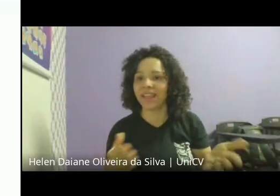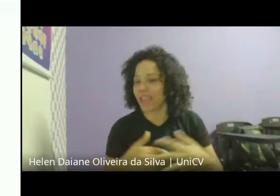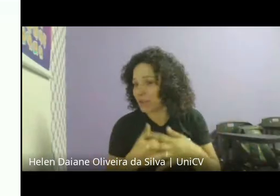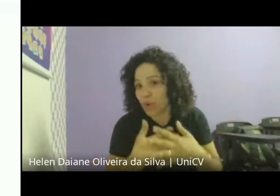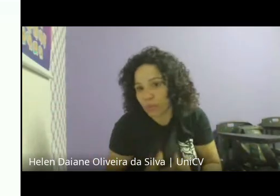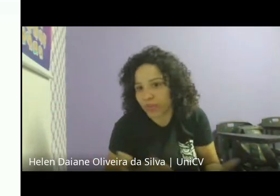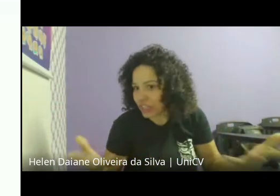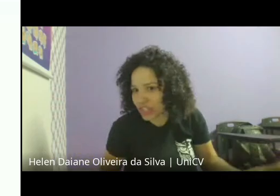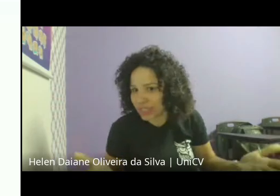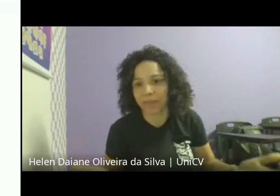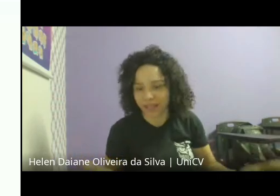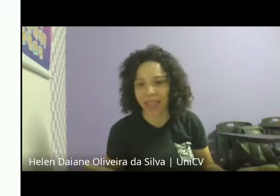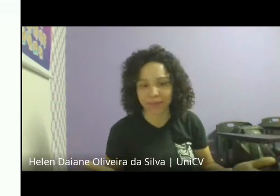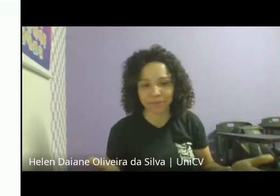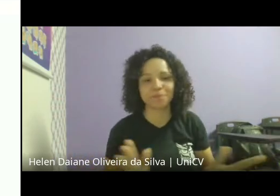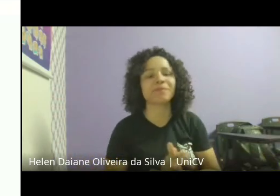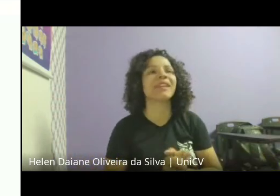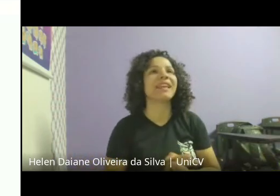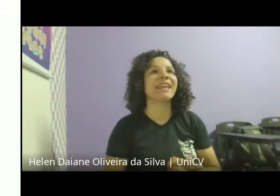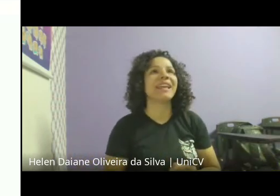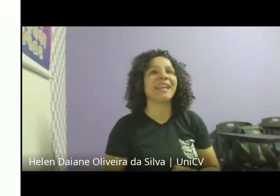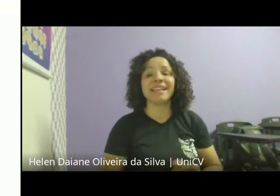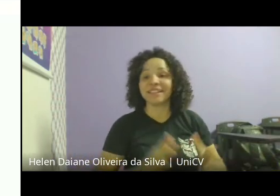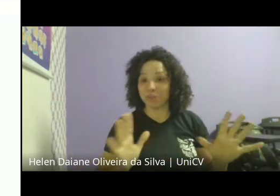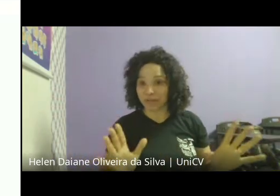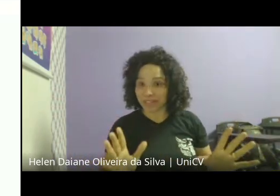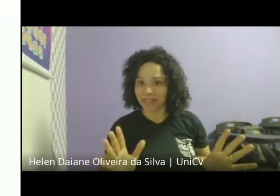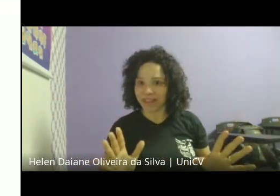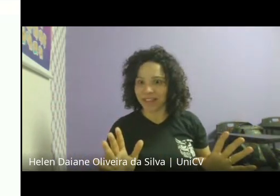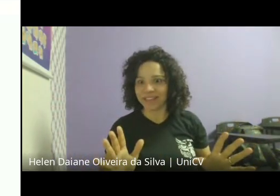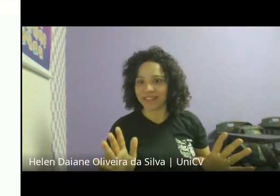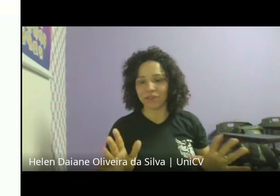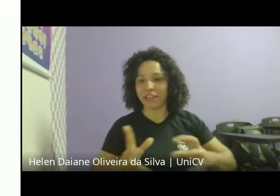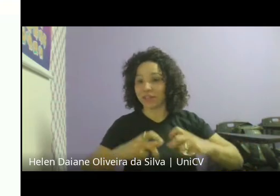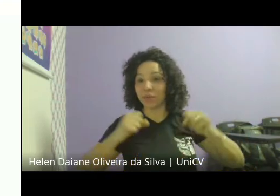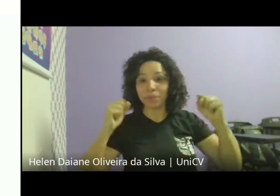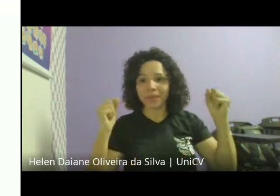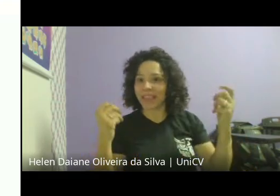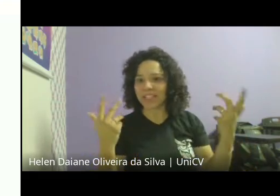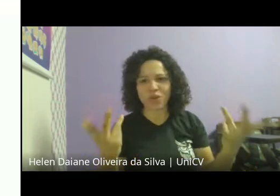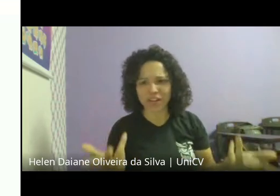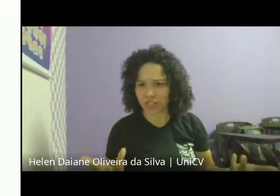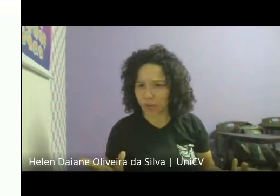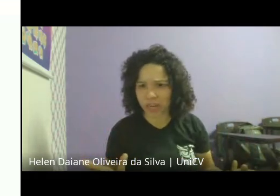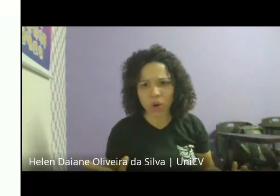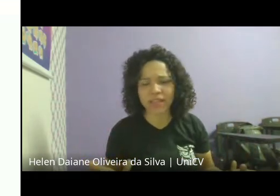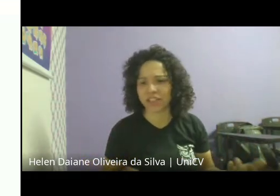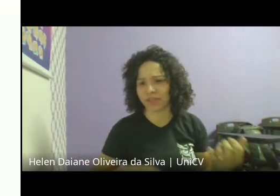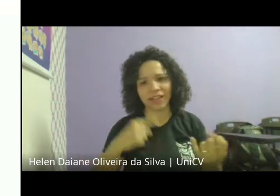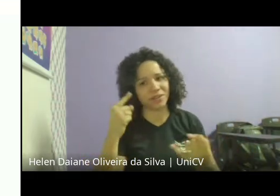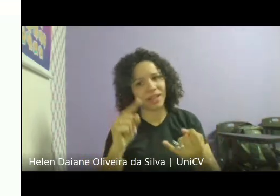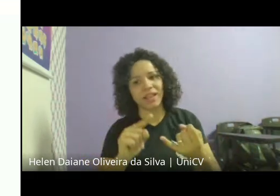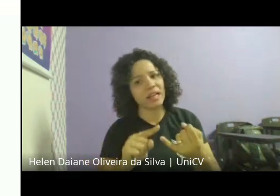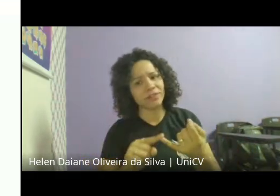era. Era o comum que a gente já sabe que tem. Então, para vocês entenderem, tá vendo? Então, eles conversam sobre qualquer coisa.